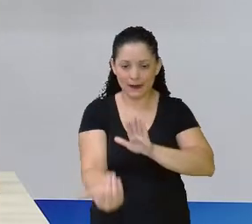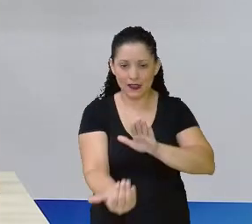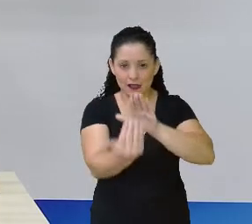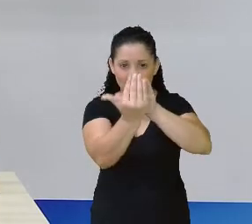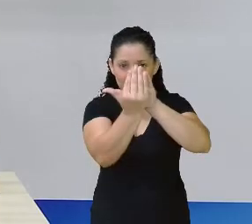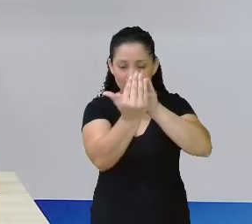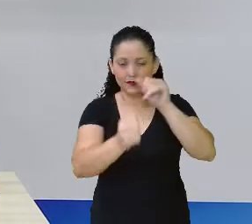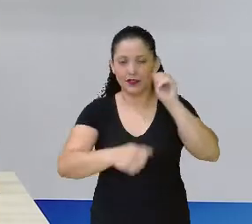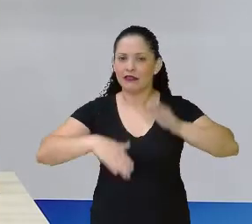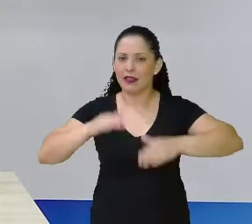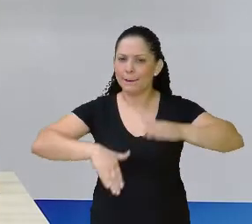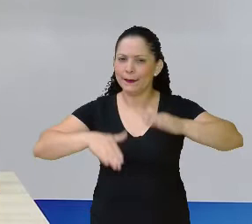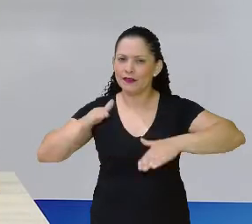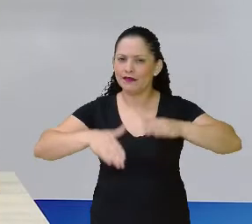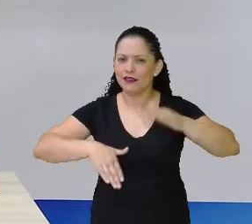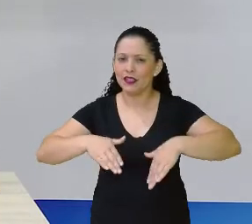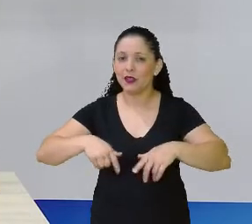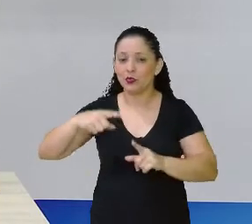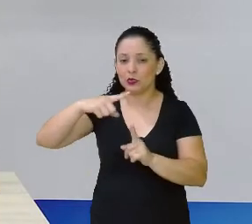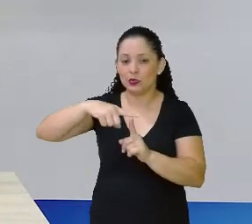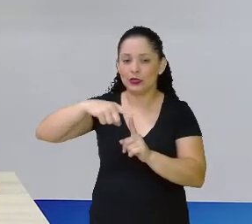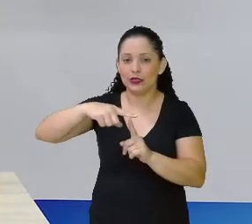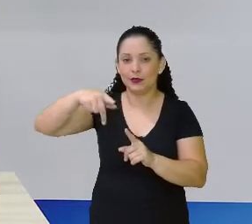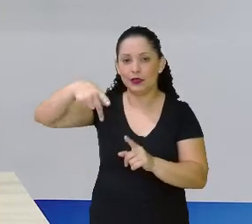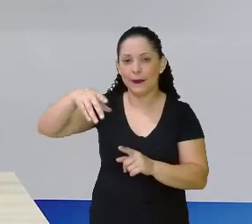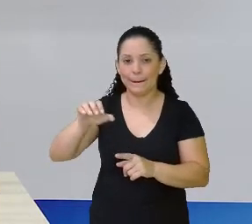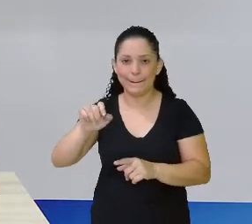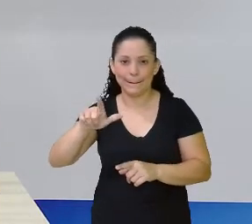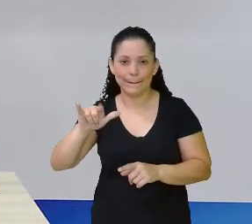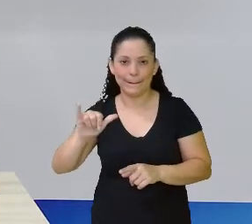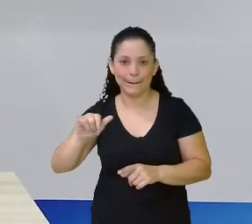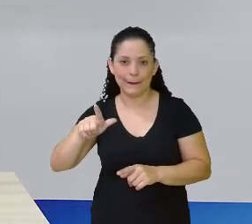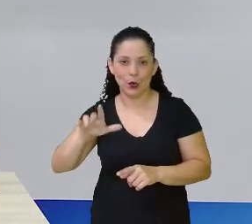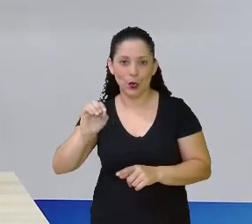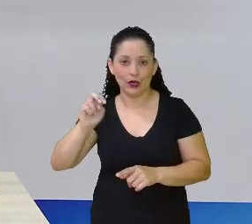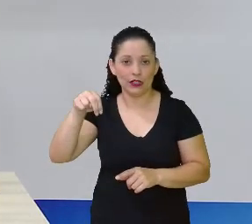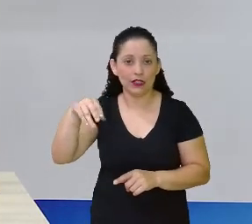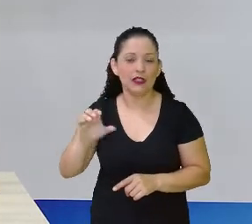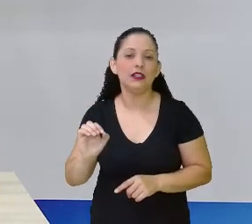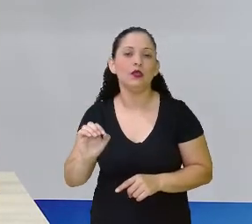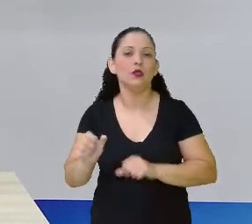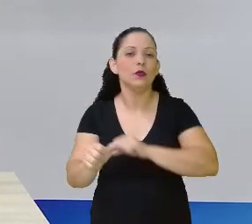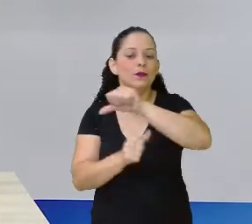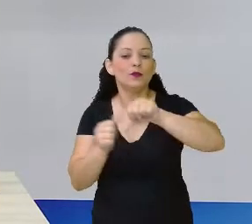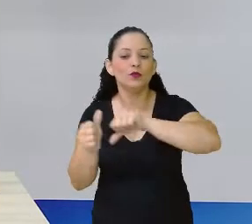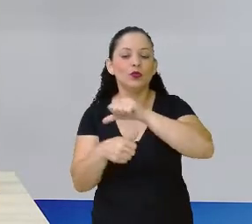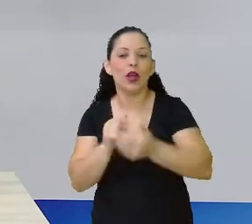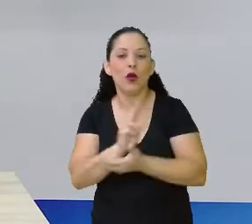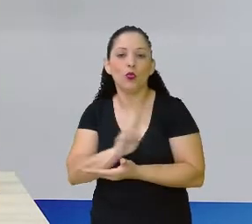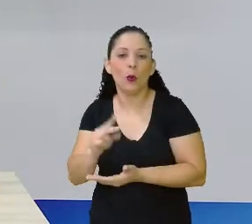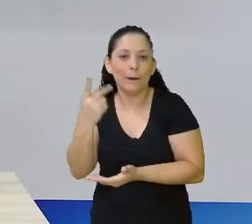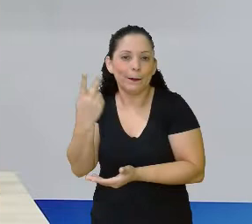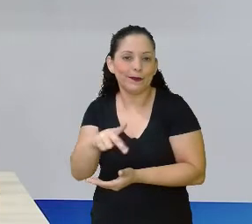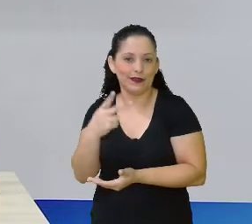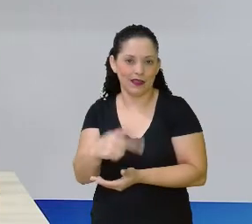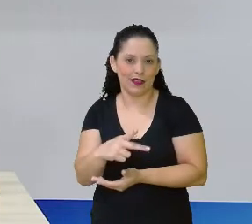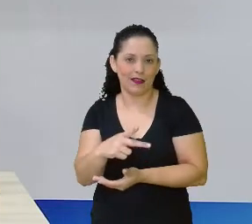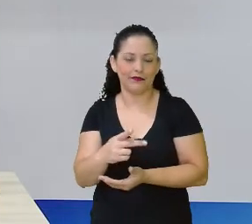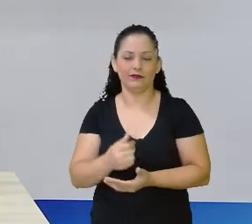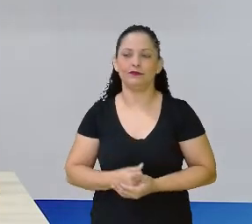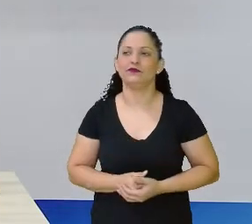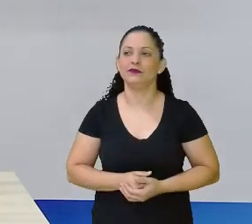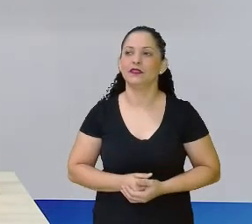do polígono que esteja na base, eu mudo a classificação, eu mudo o nome da minha